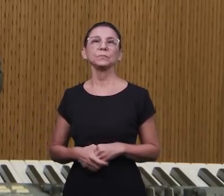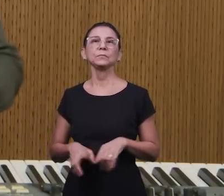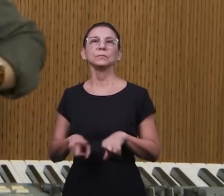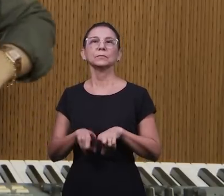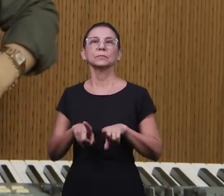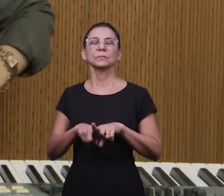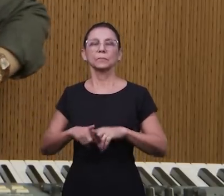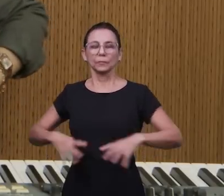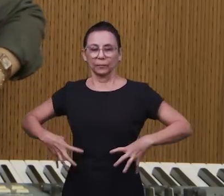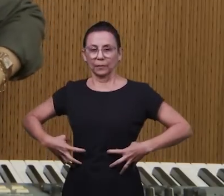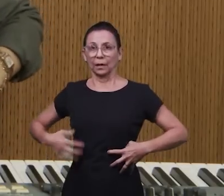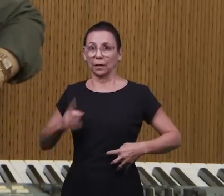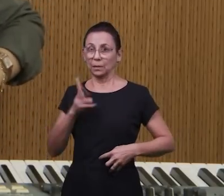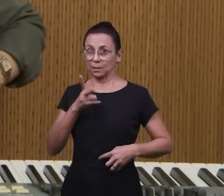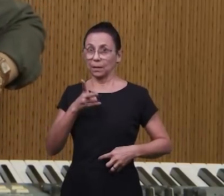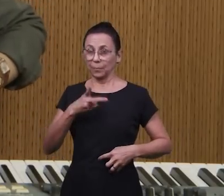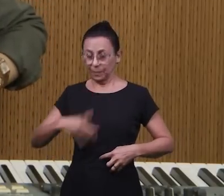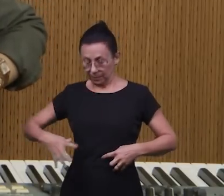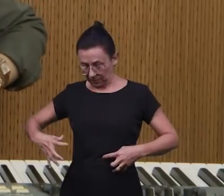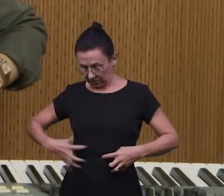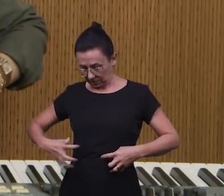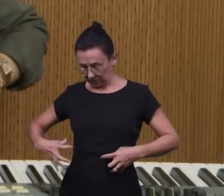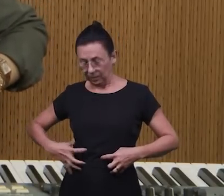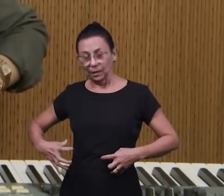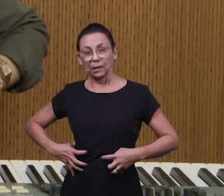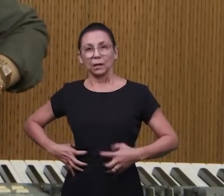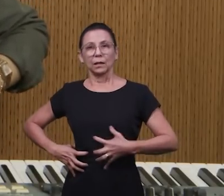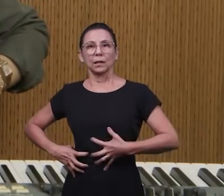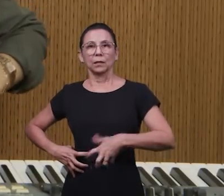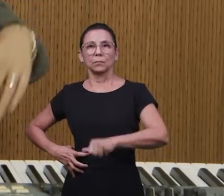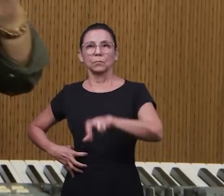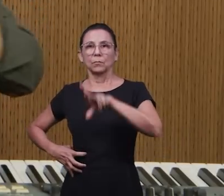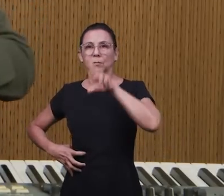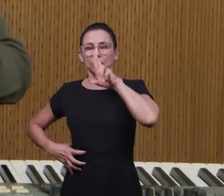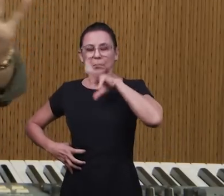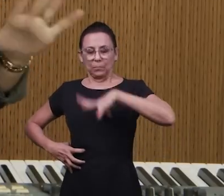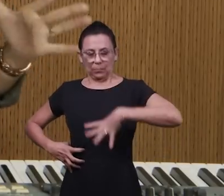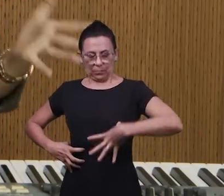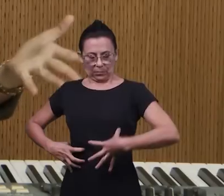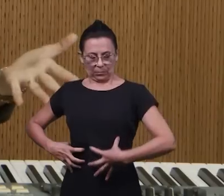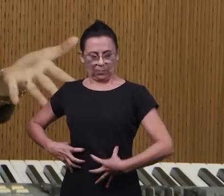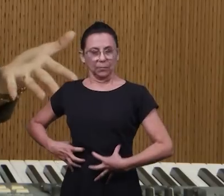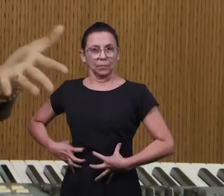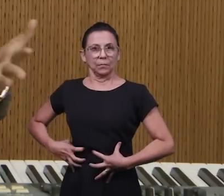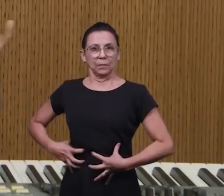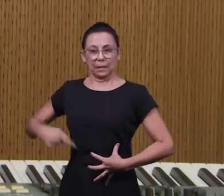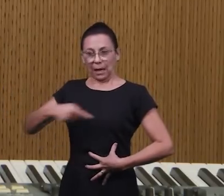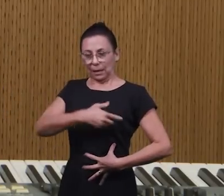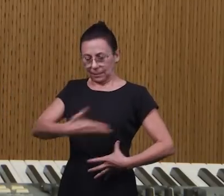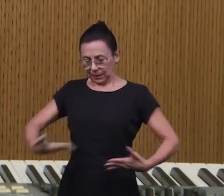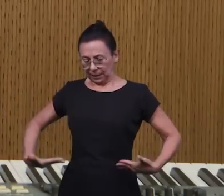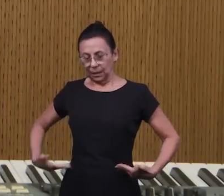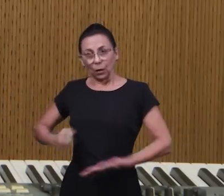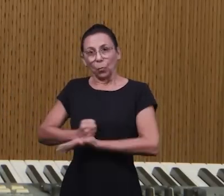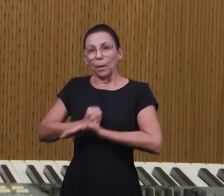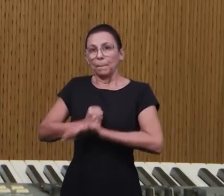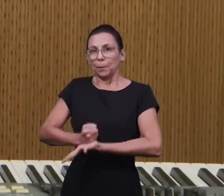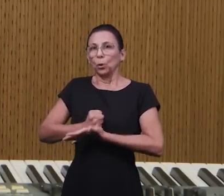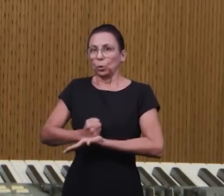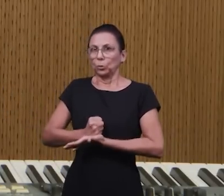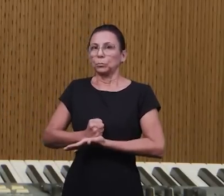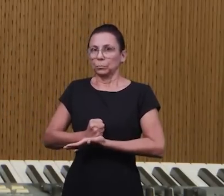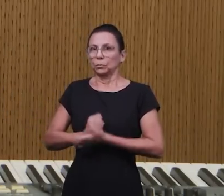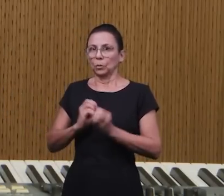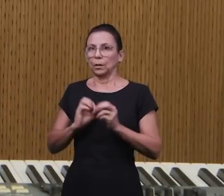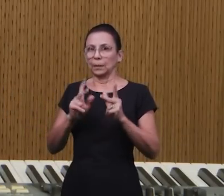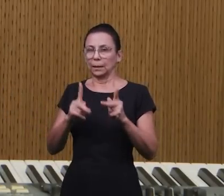e também sustentando a sua musculatura inspiratória com o seu apoio. Para todos os